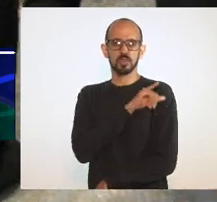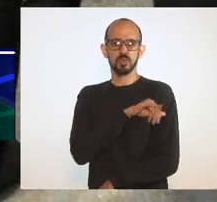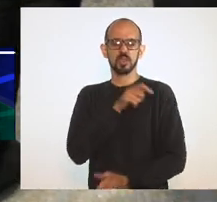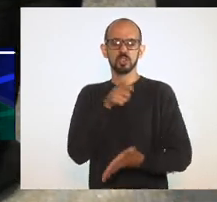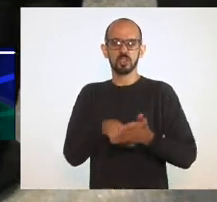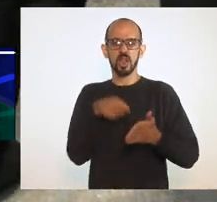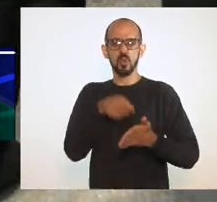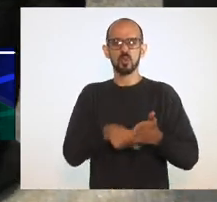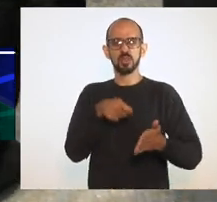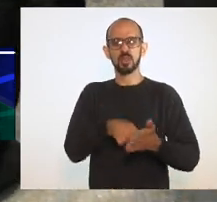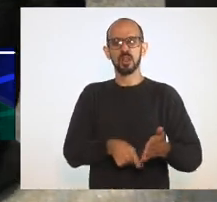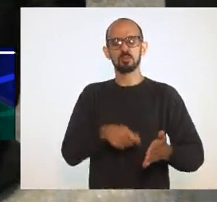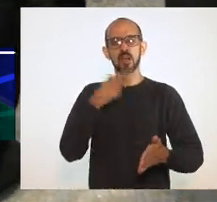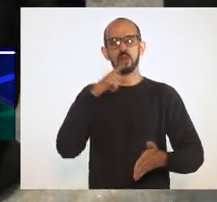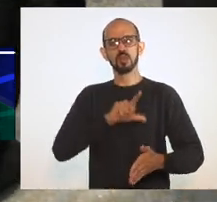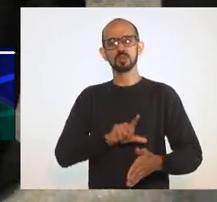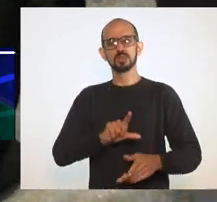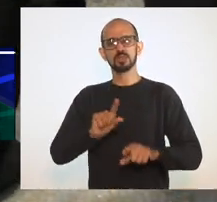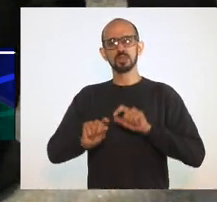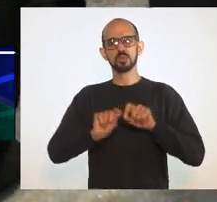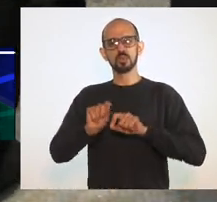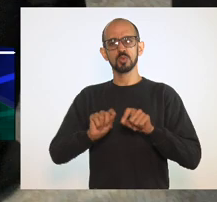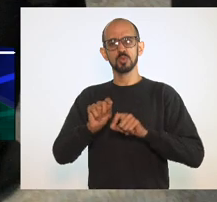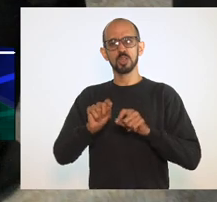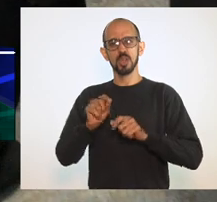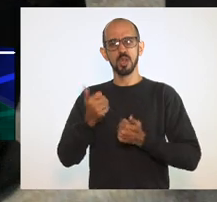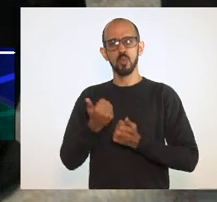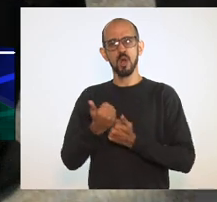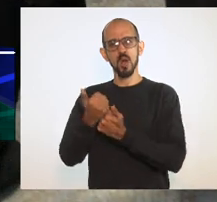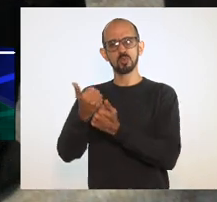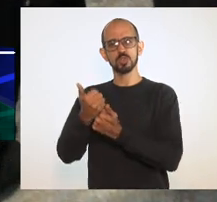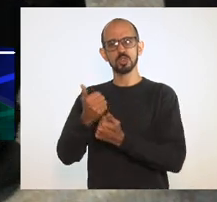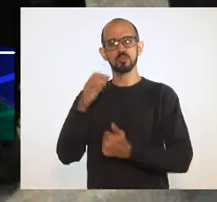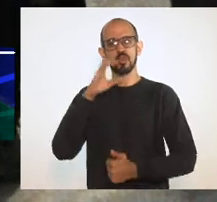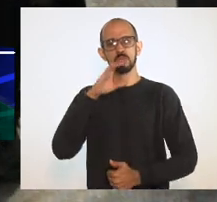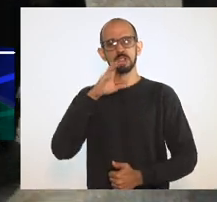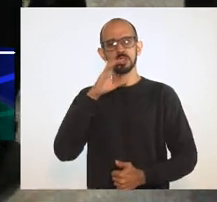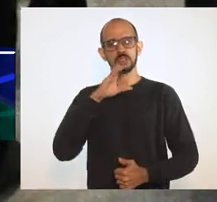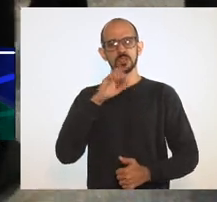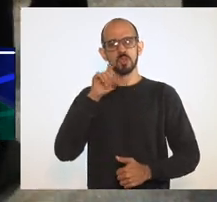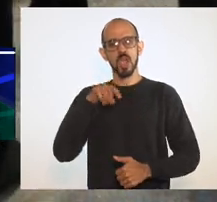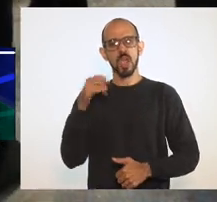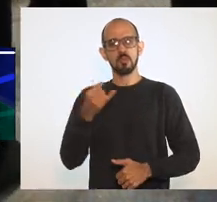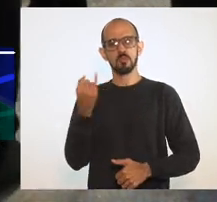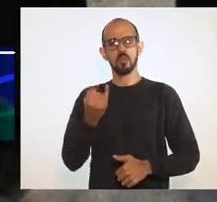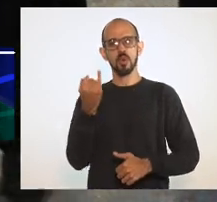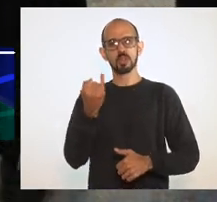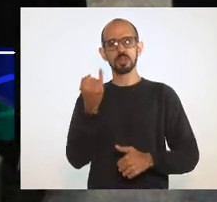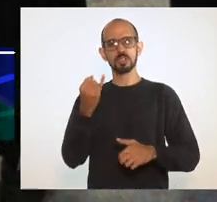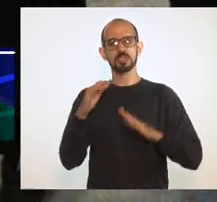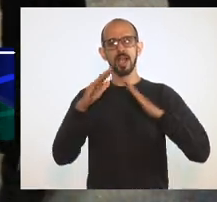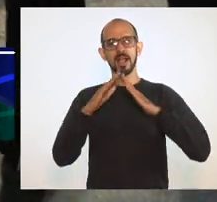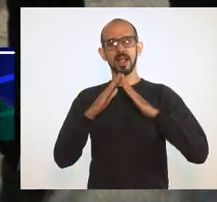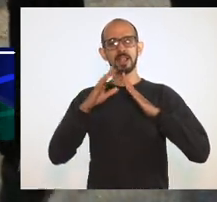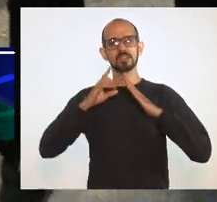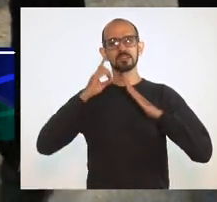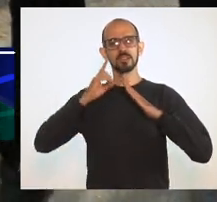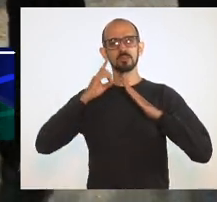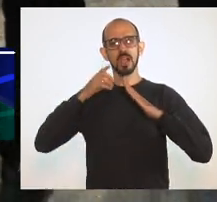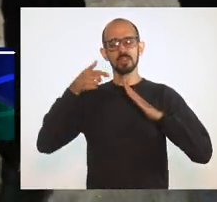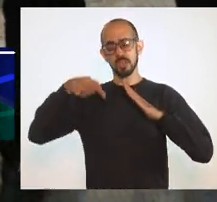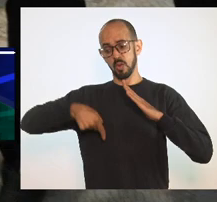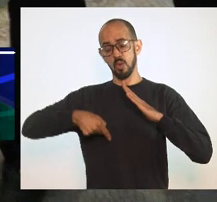para garantir o auxílio emergencial. Então, é muito importante que essa casa seja proativa